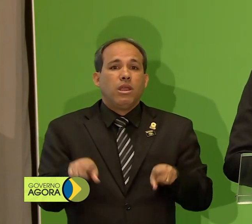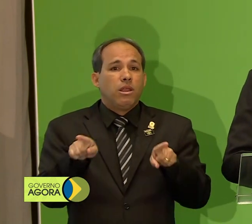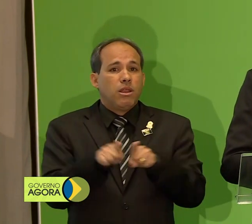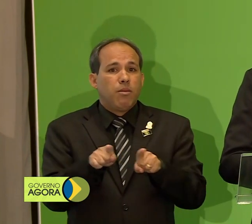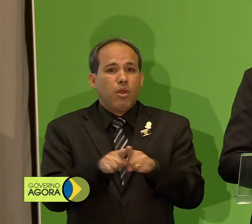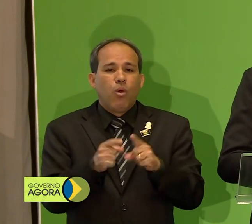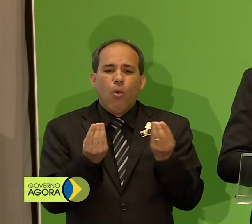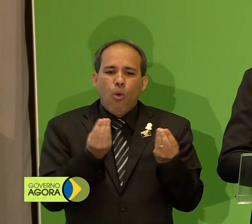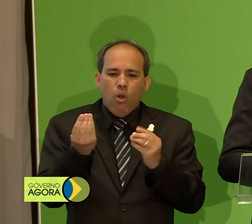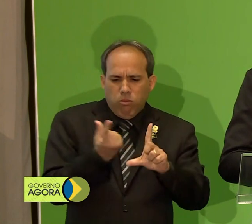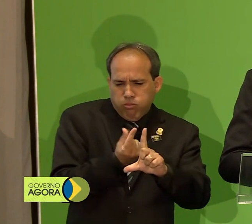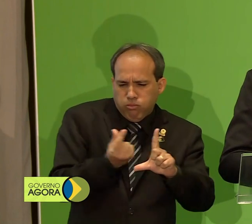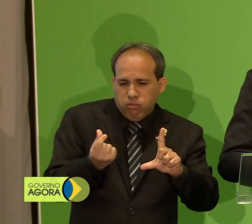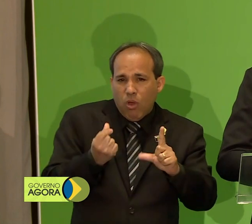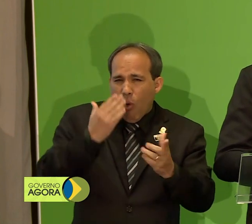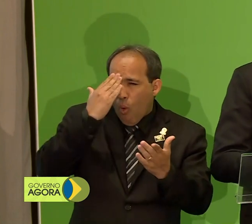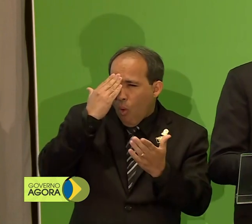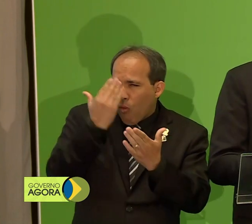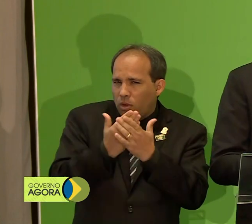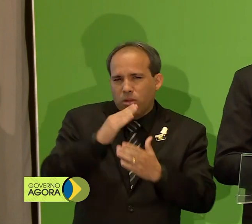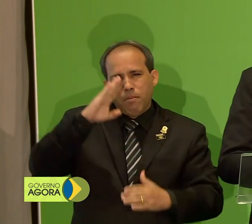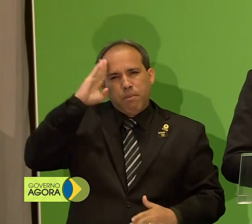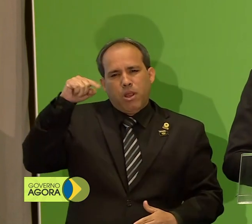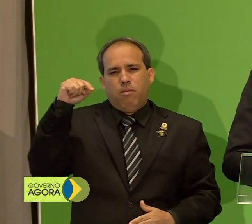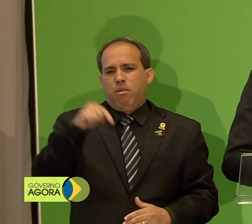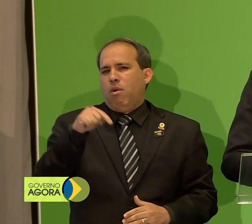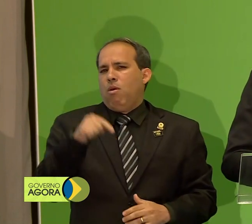confiança acima de tudo.